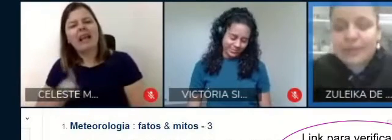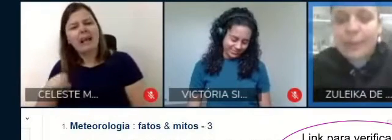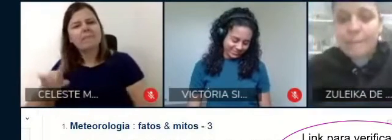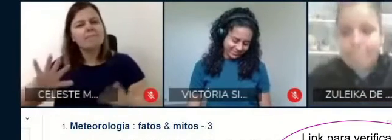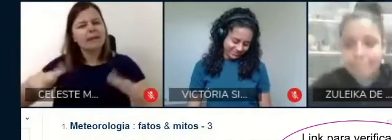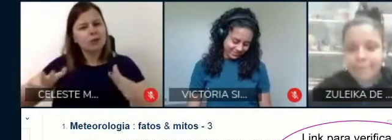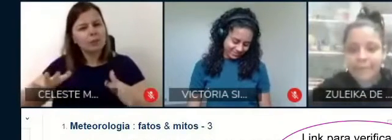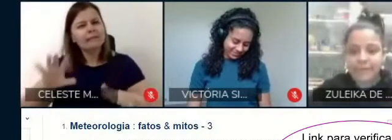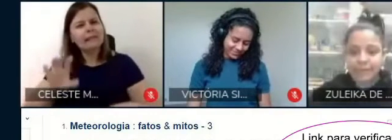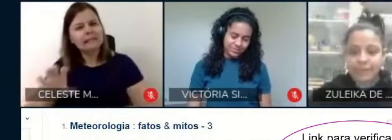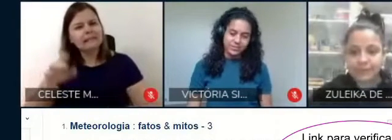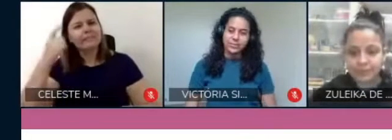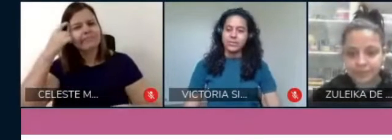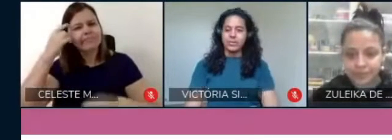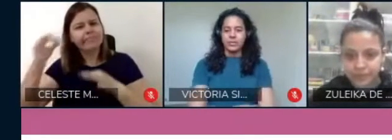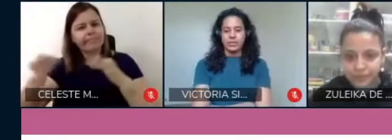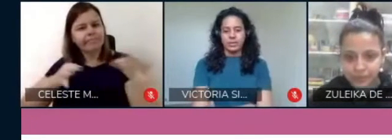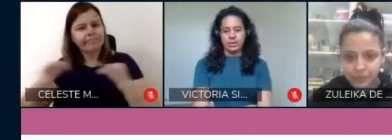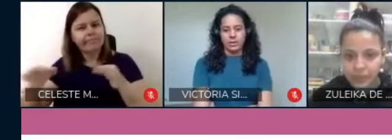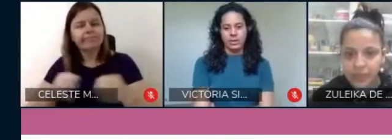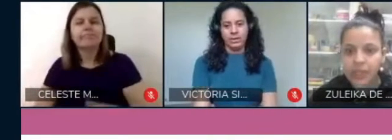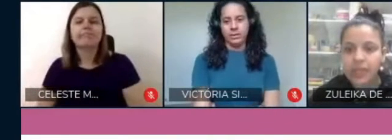essa.